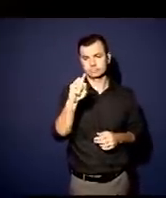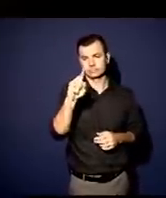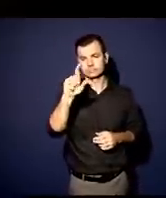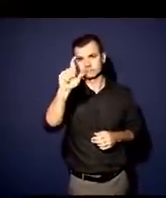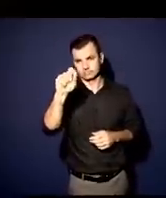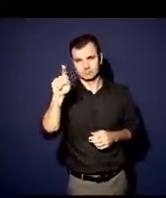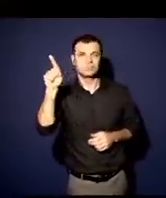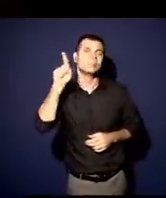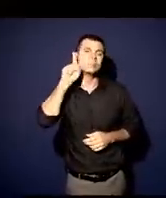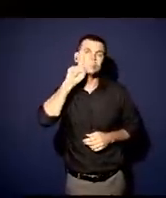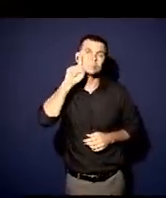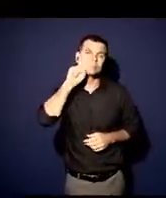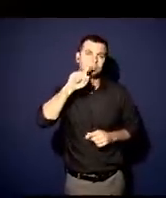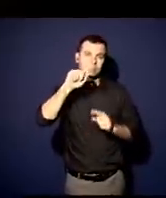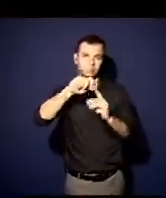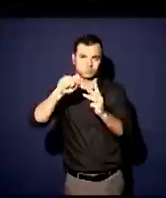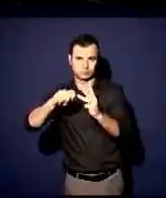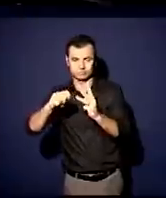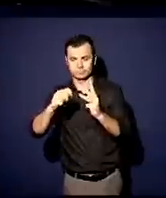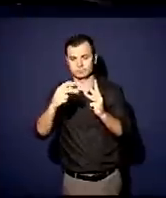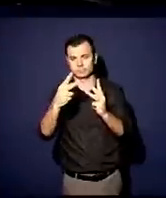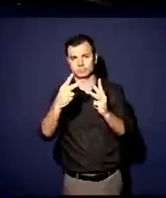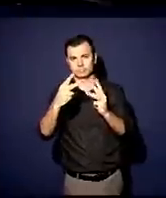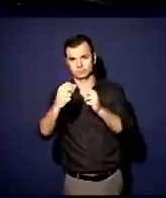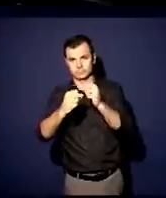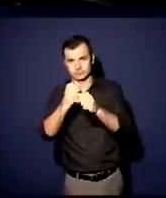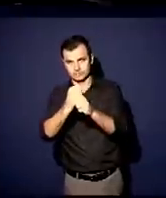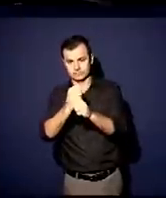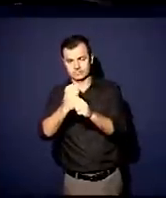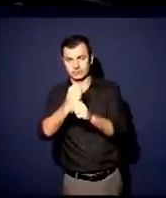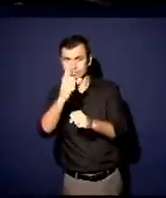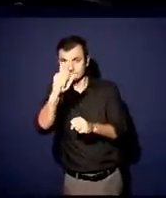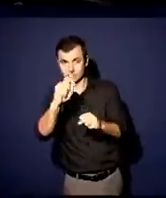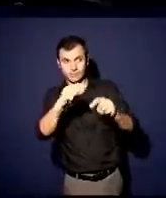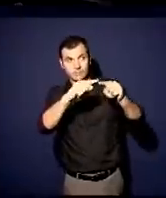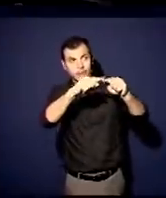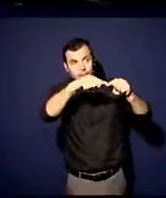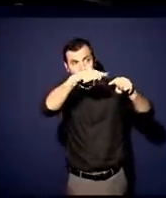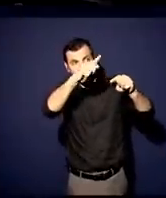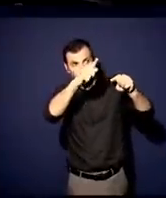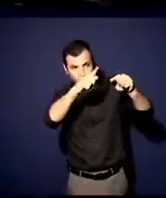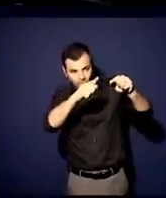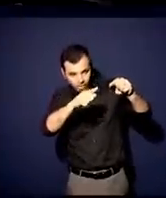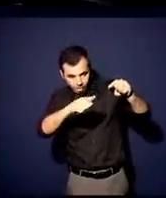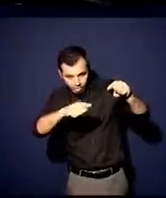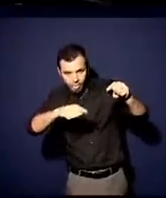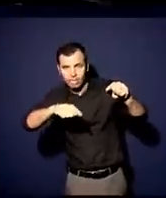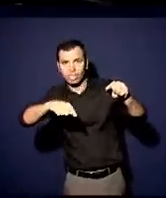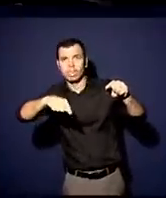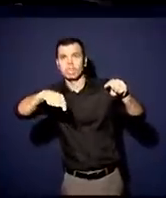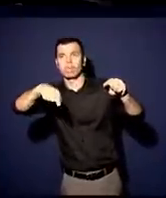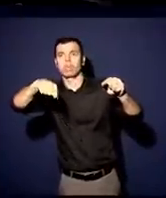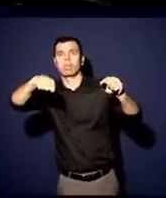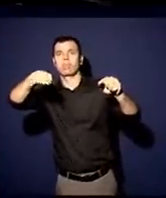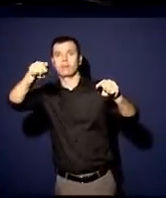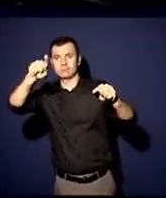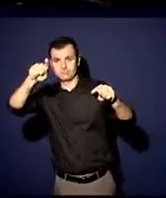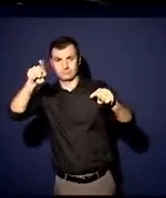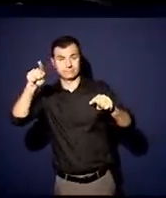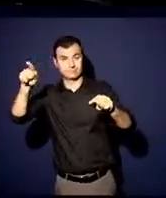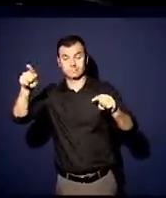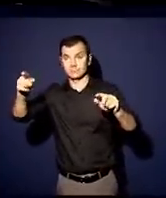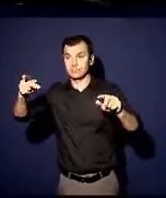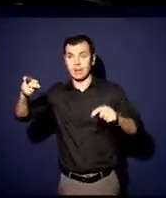dos Estados Unidos, 3 meses com 10 e 2 anos com 10 anos, a inversão da curva é tão grande